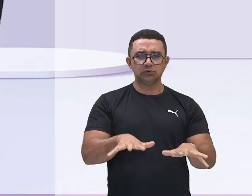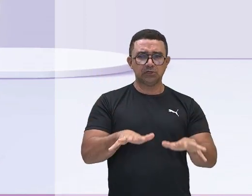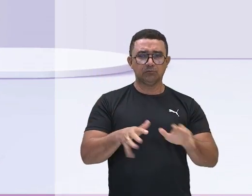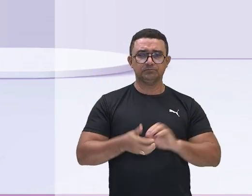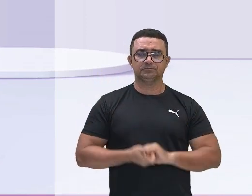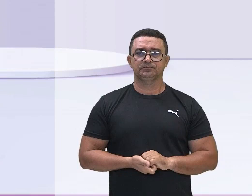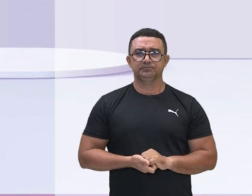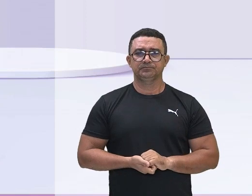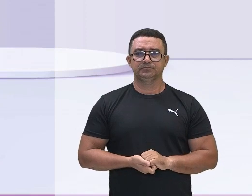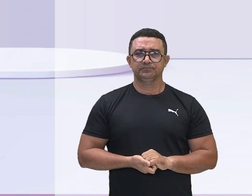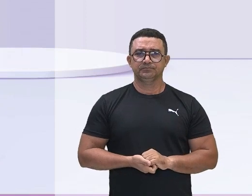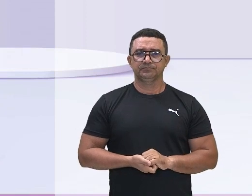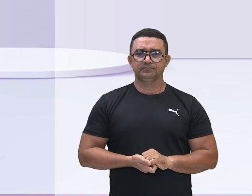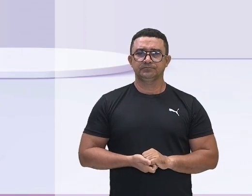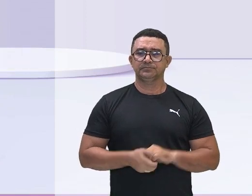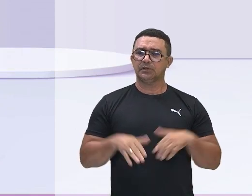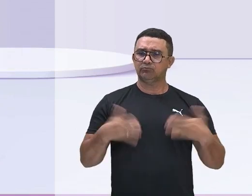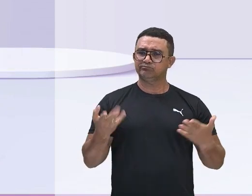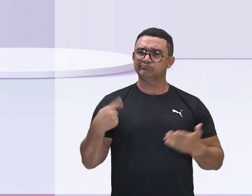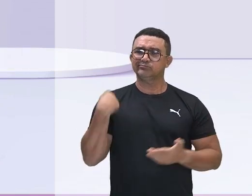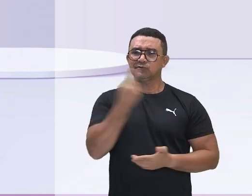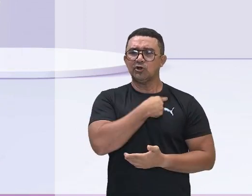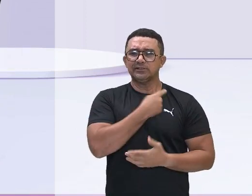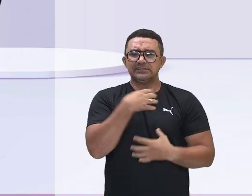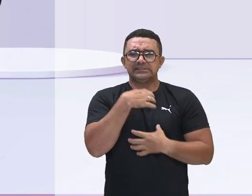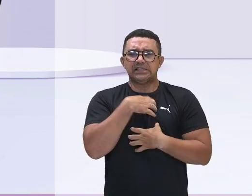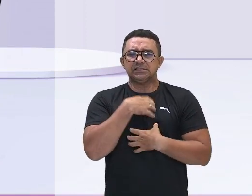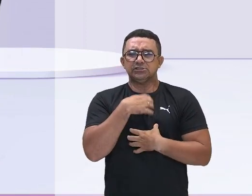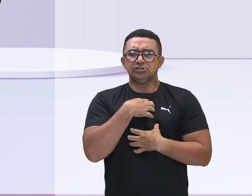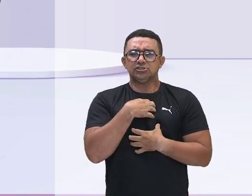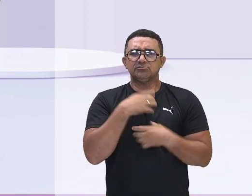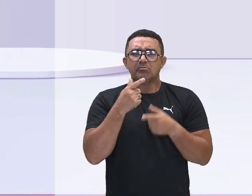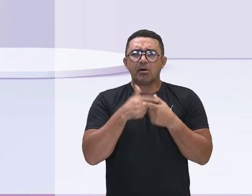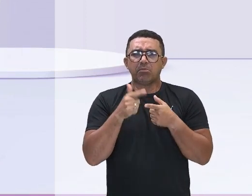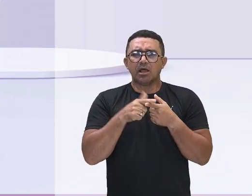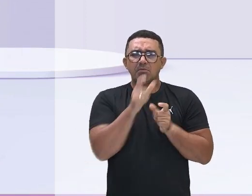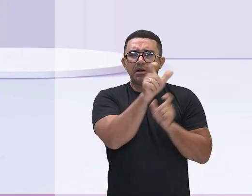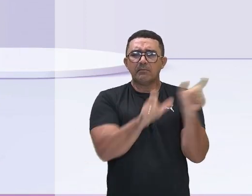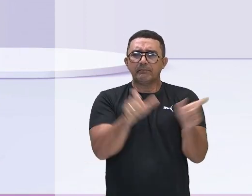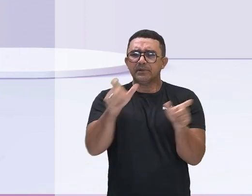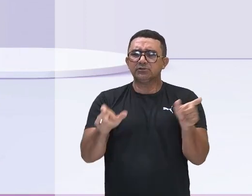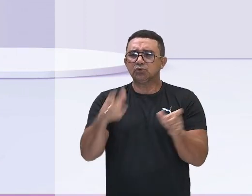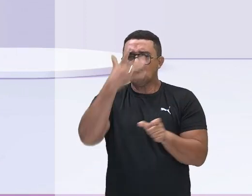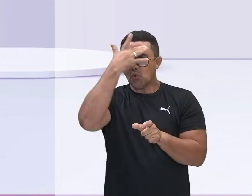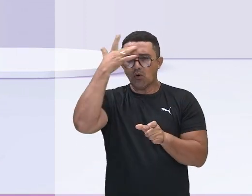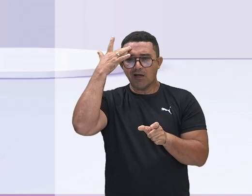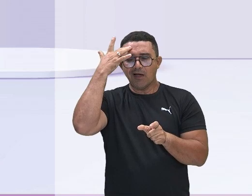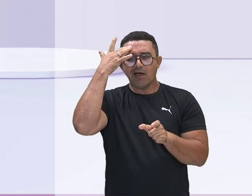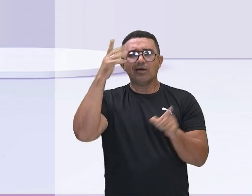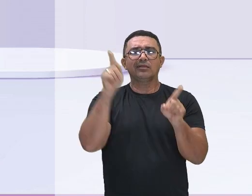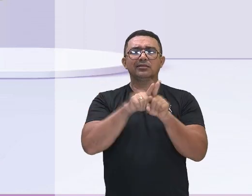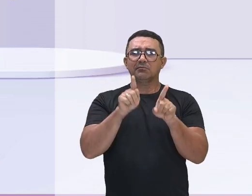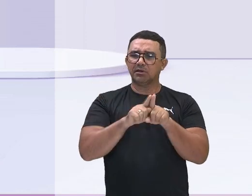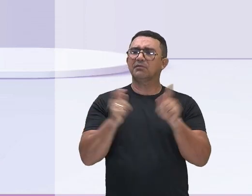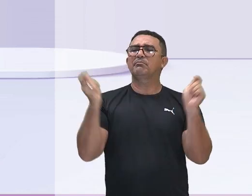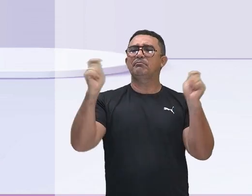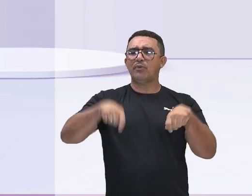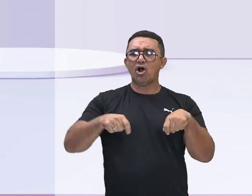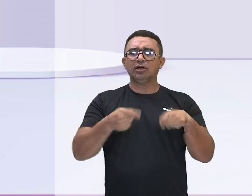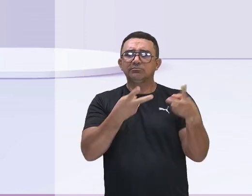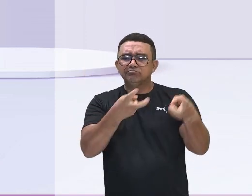nos colocarmos no lugar dos outros, podemos reconhecer as injustiças e